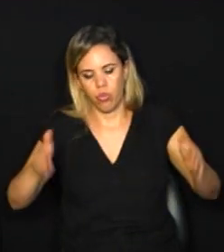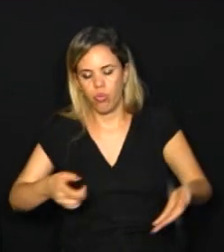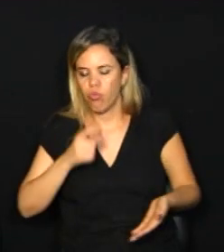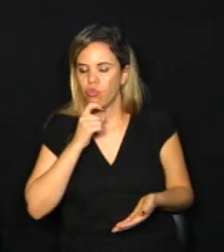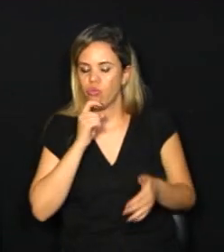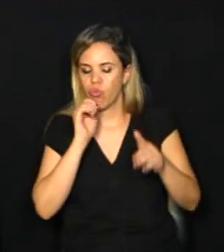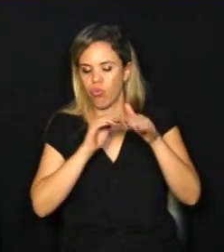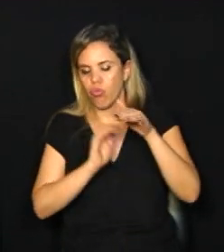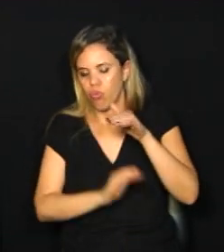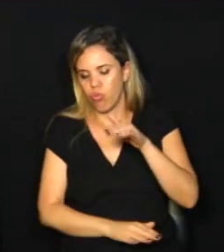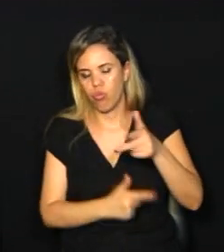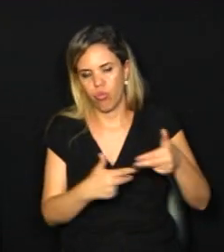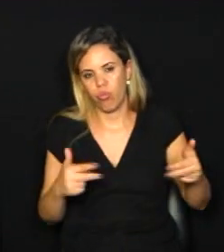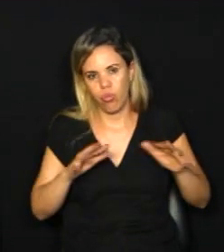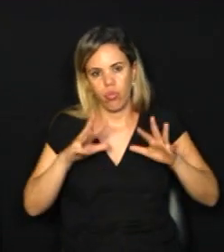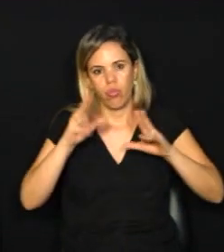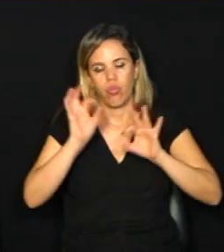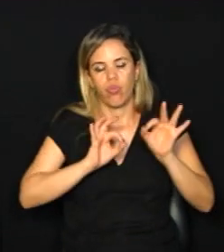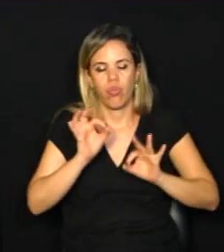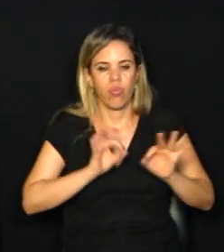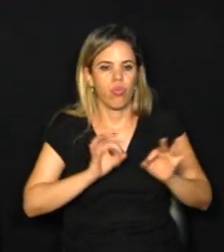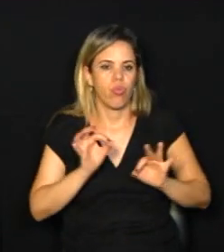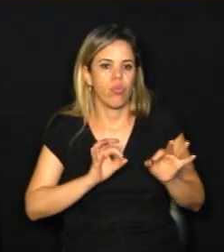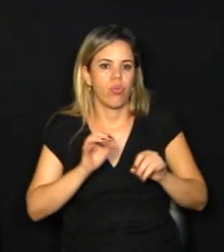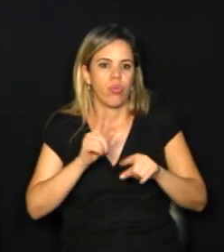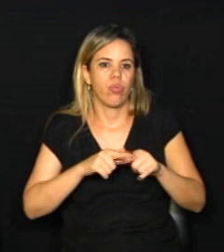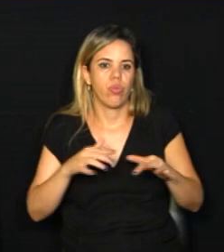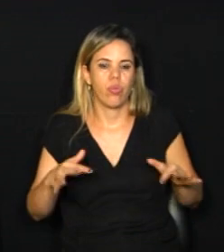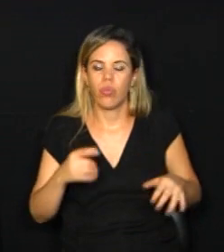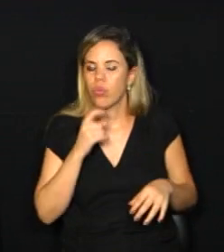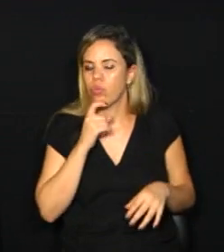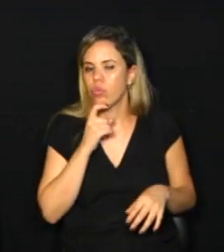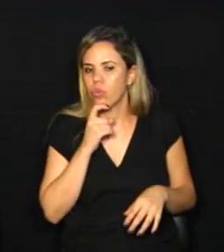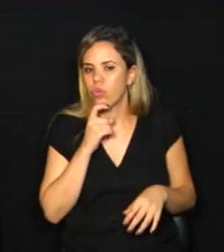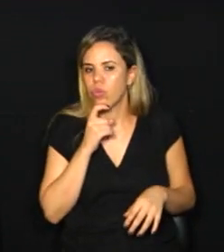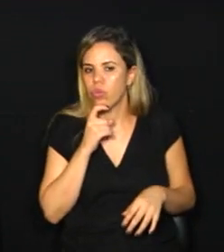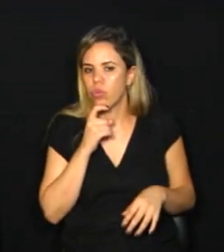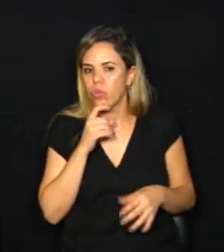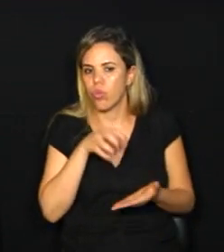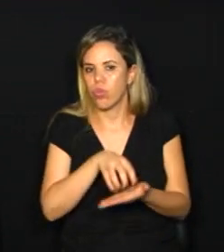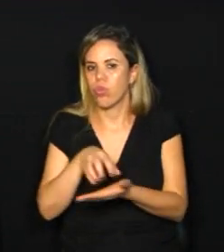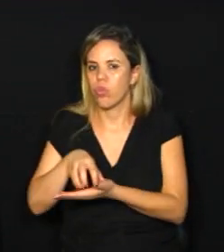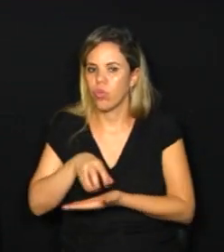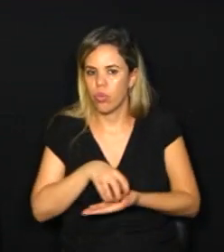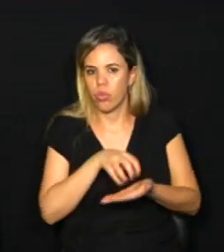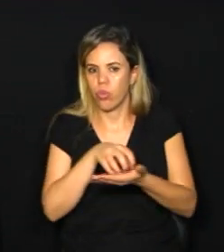geladeira, né? Toda a parte de frio das